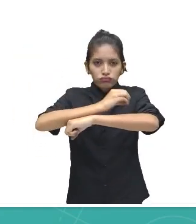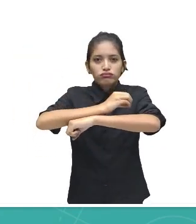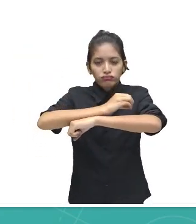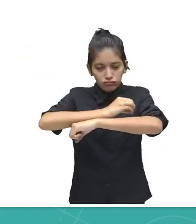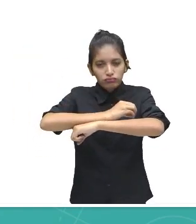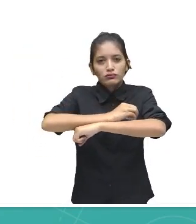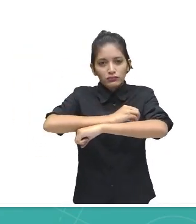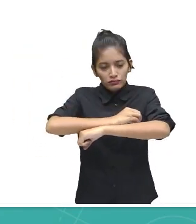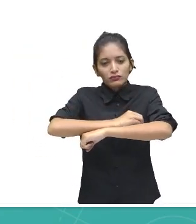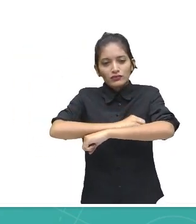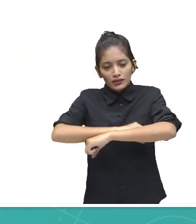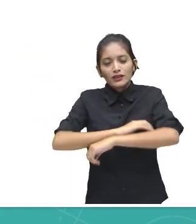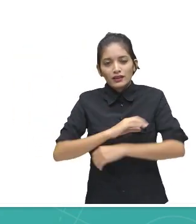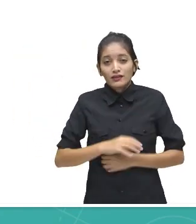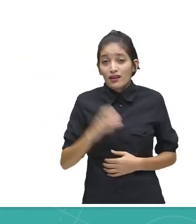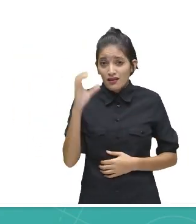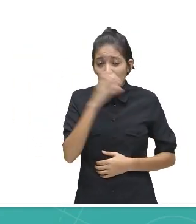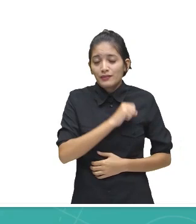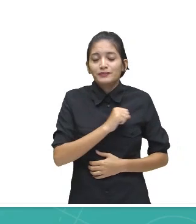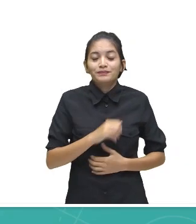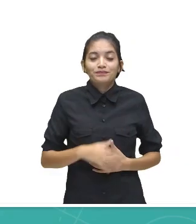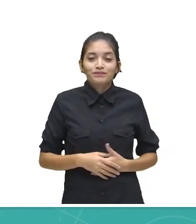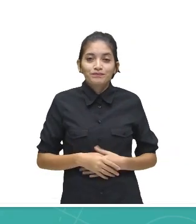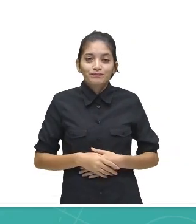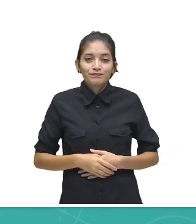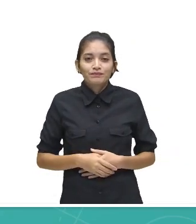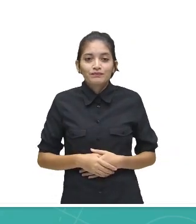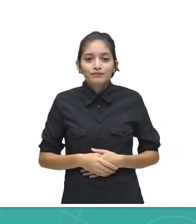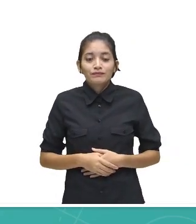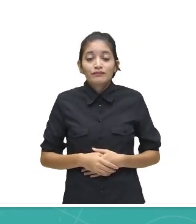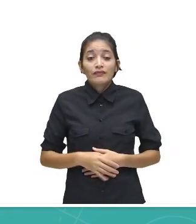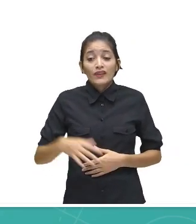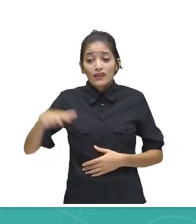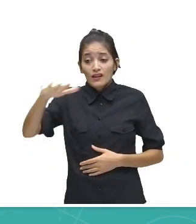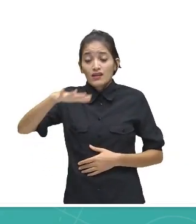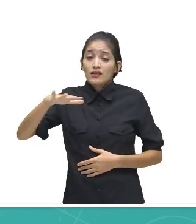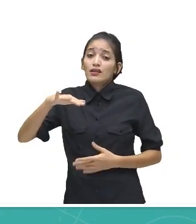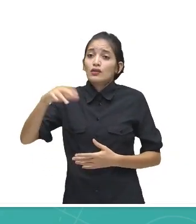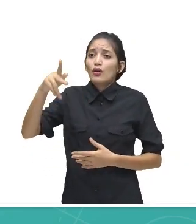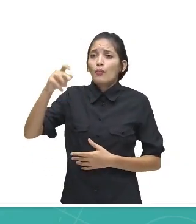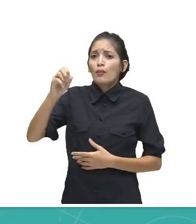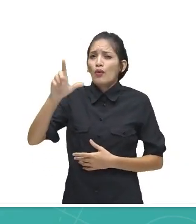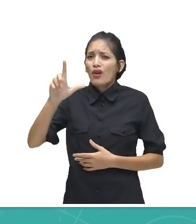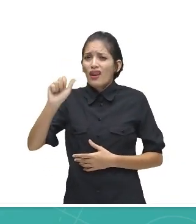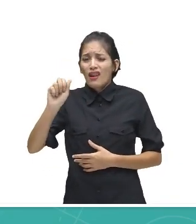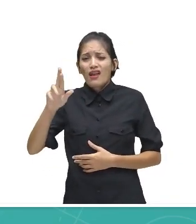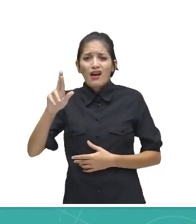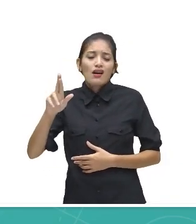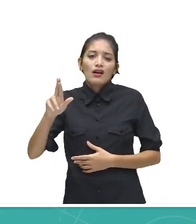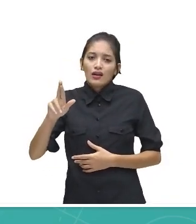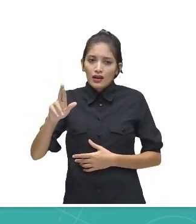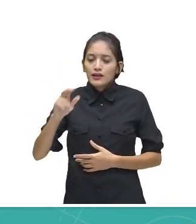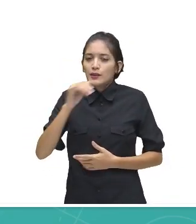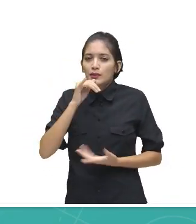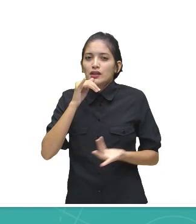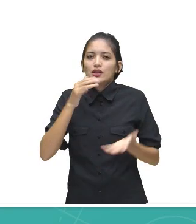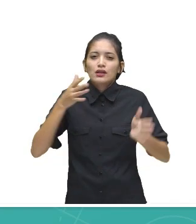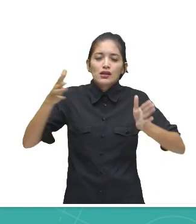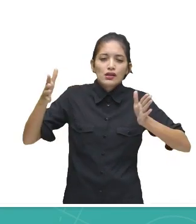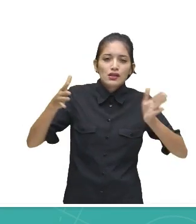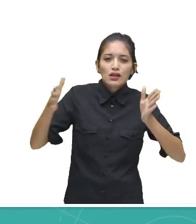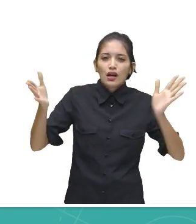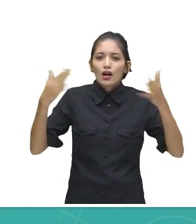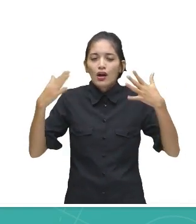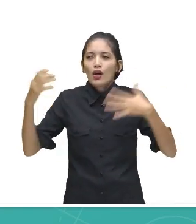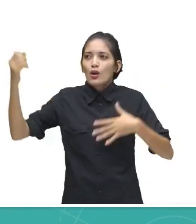ficar embora bem mais rápido, né? Nas regiões polares, não, é muito mais extremo, né? Durante o verão, né? É